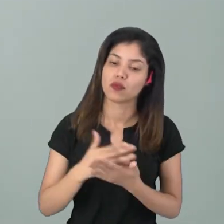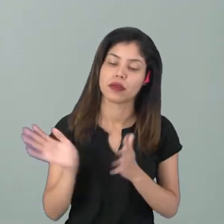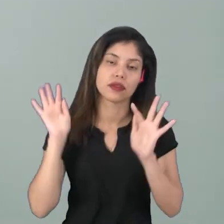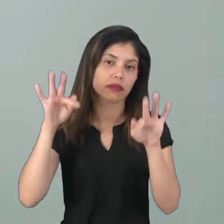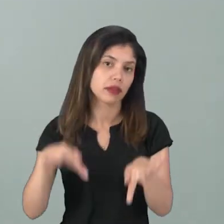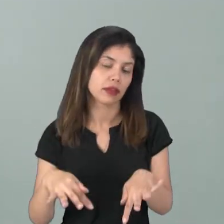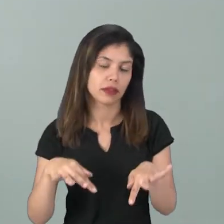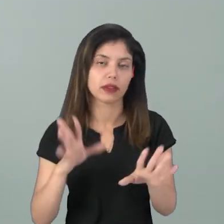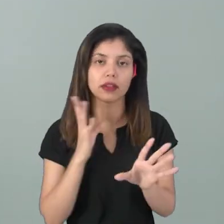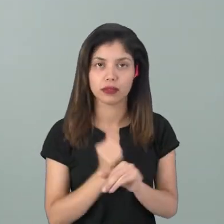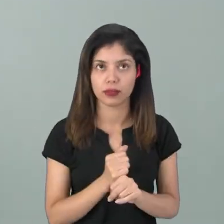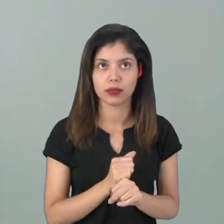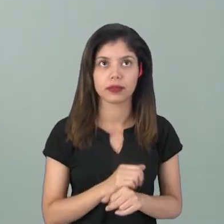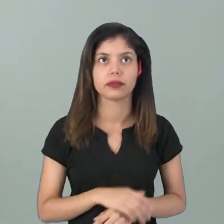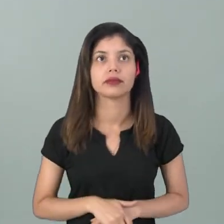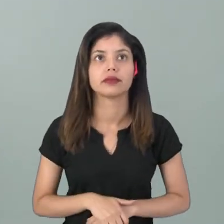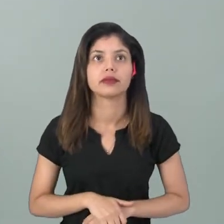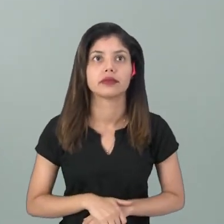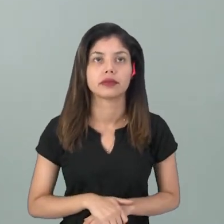nesse acréscimo da palavra.